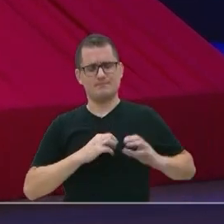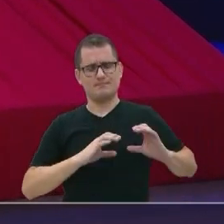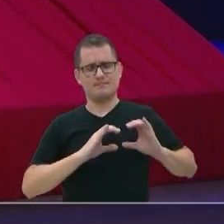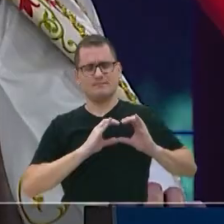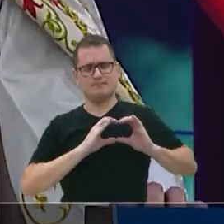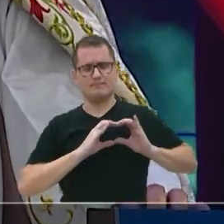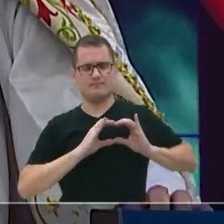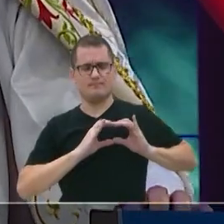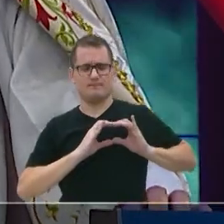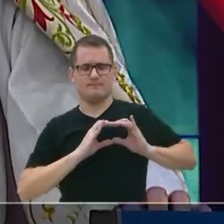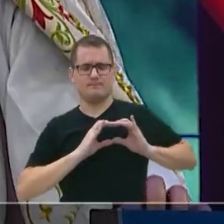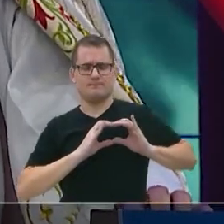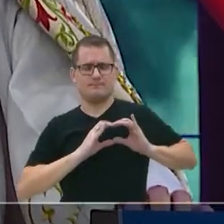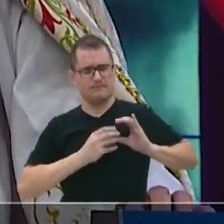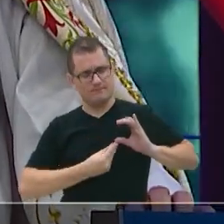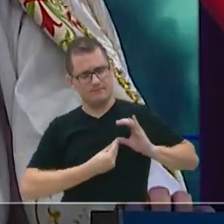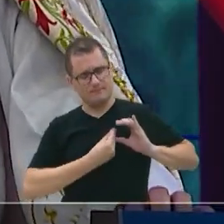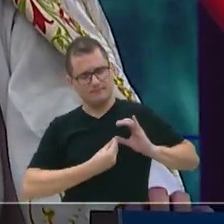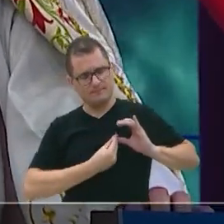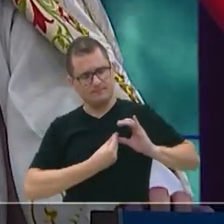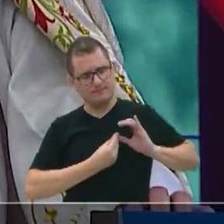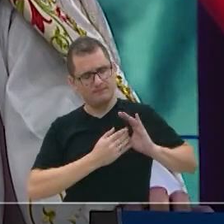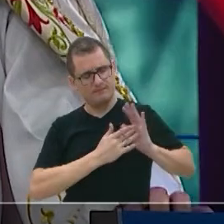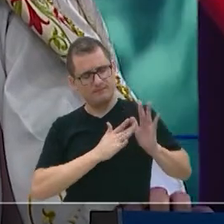sacrários vivos na